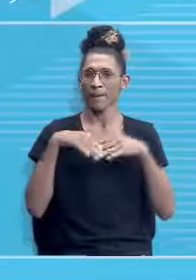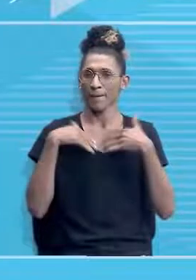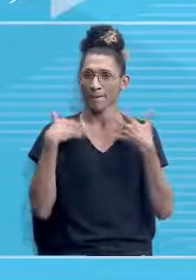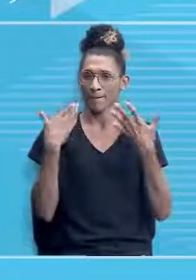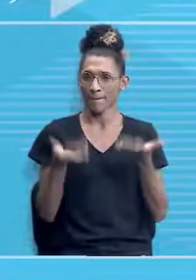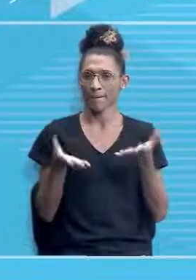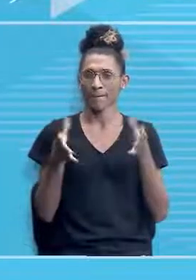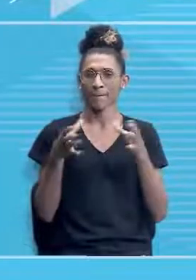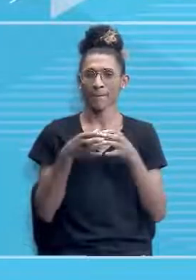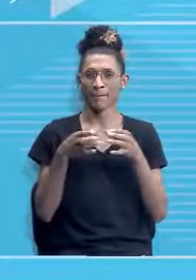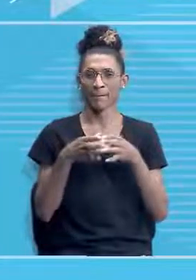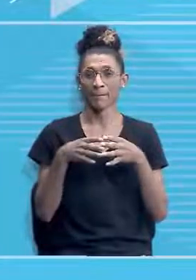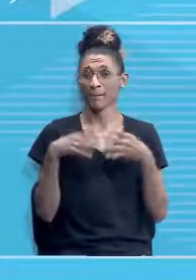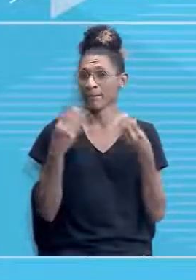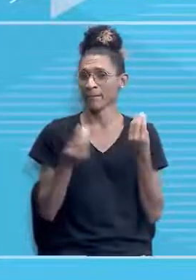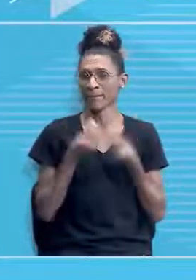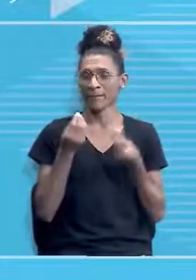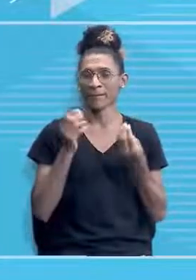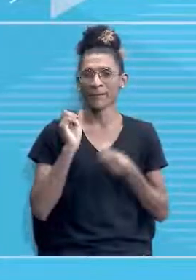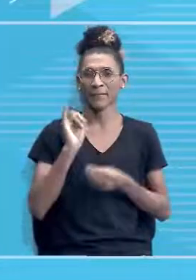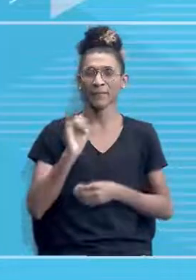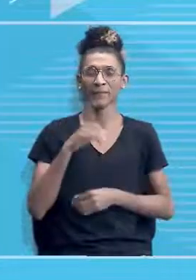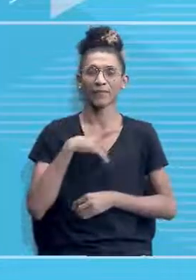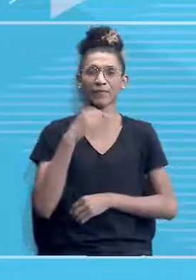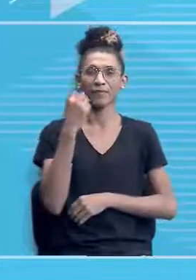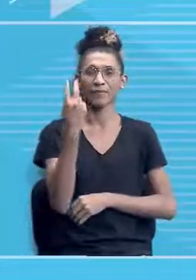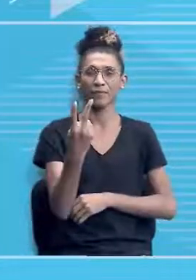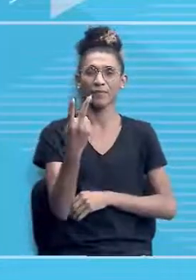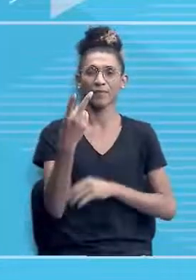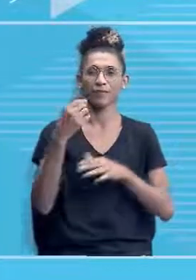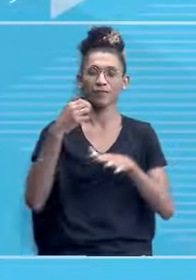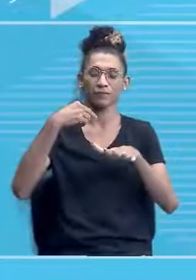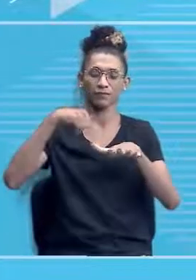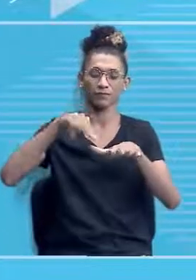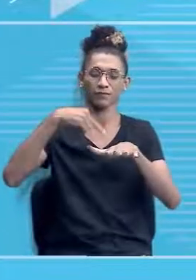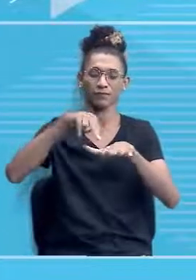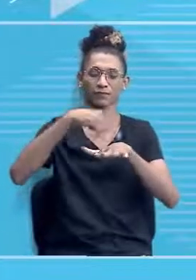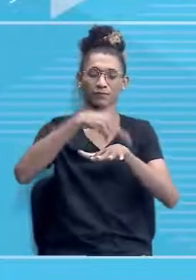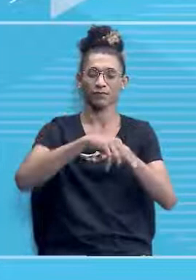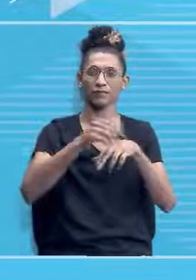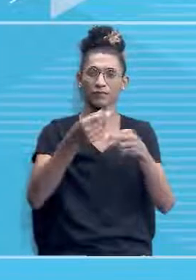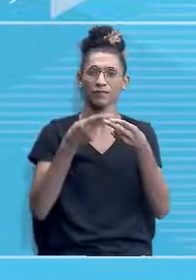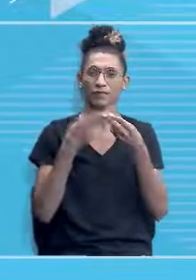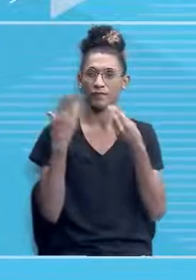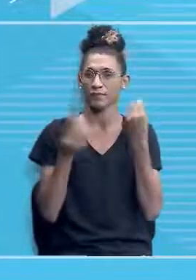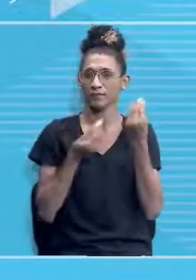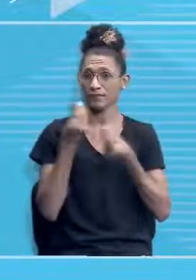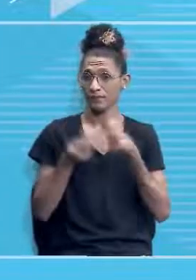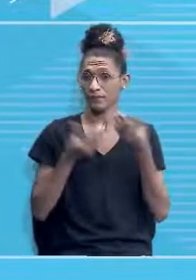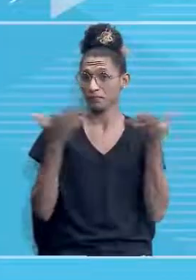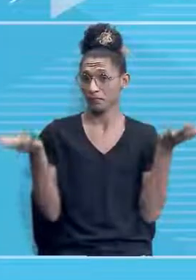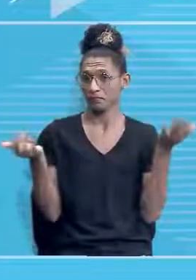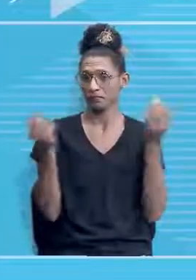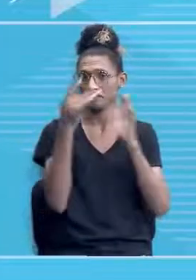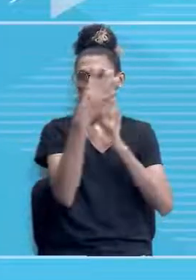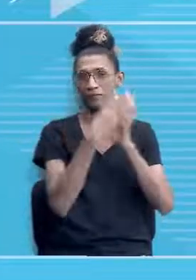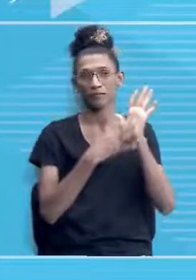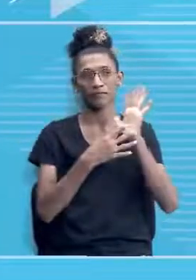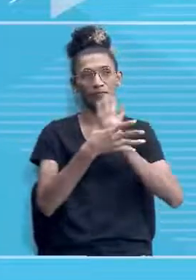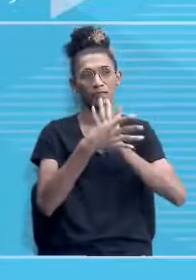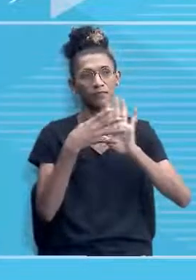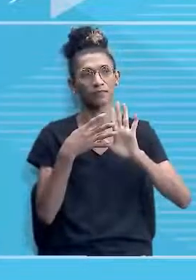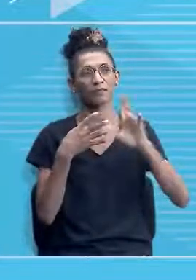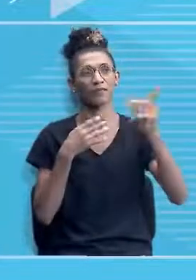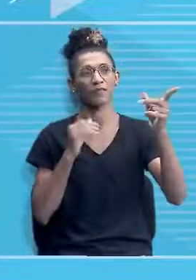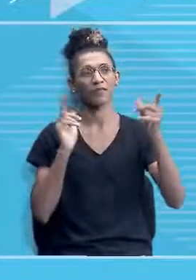básico se tiver duas lâminas Qual o critério que você vai utilizar não é verdade então para essa tabelinha aí que também é